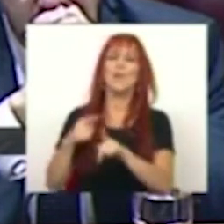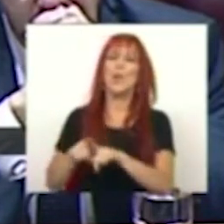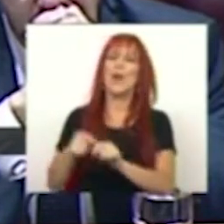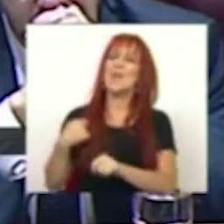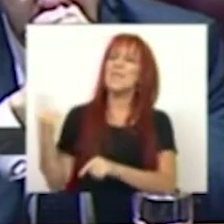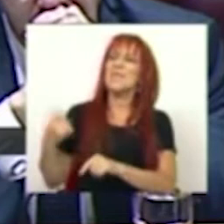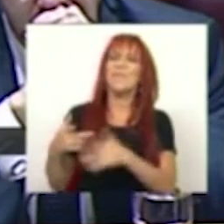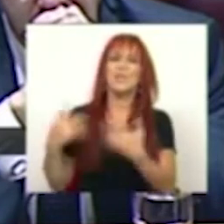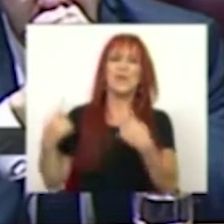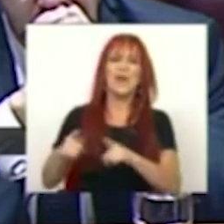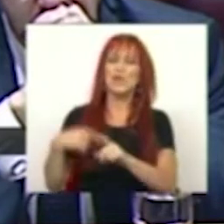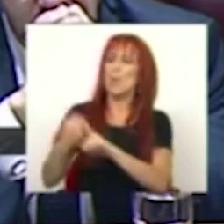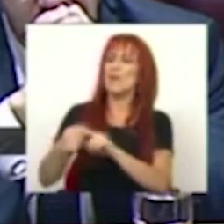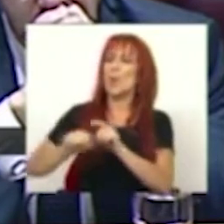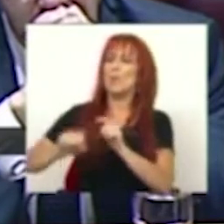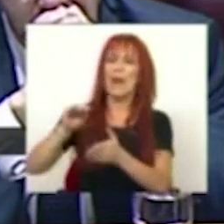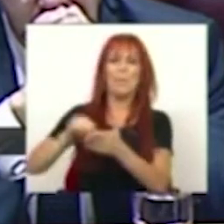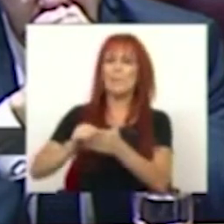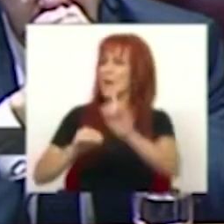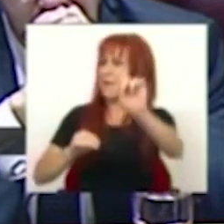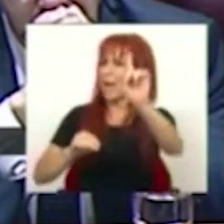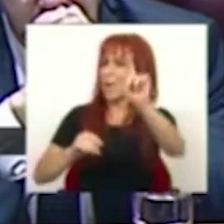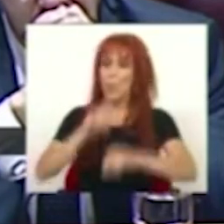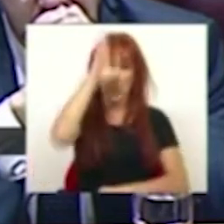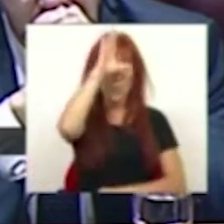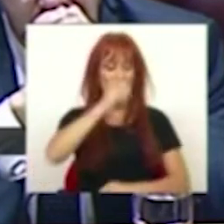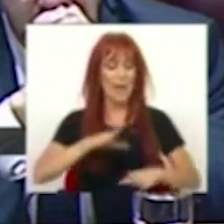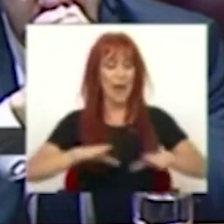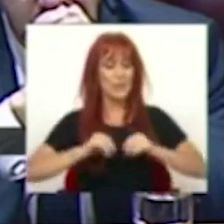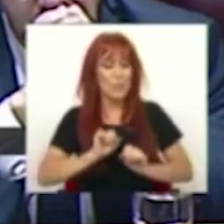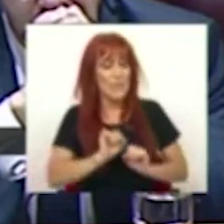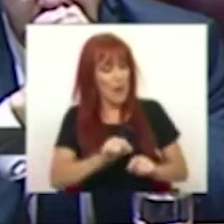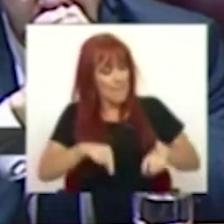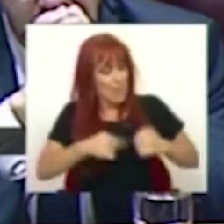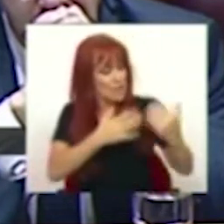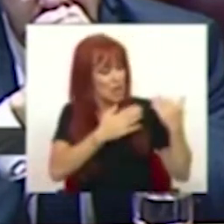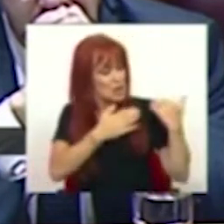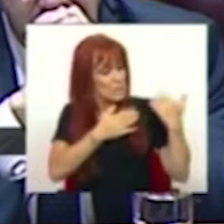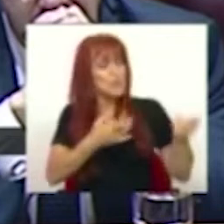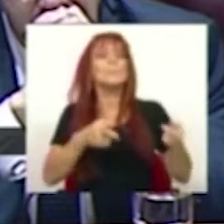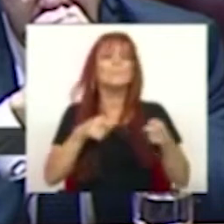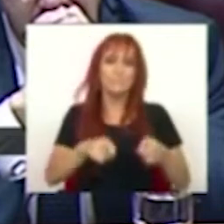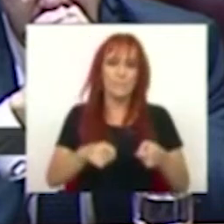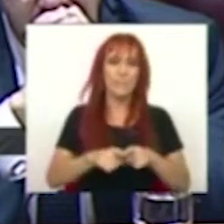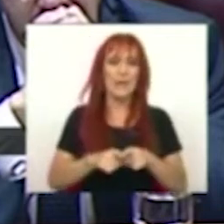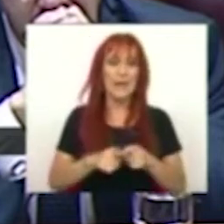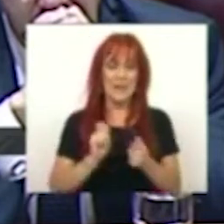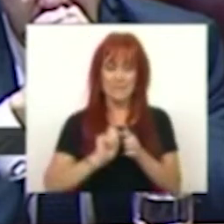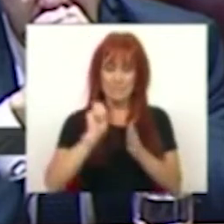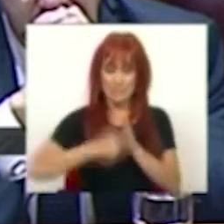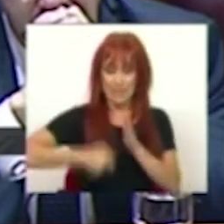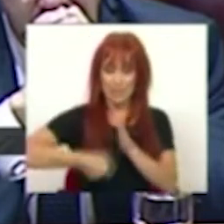dever que também têm de combater a pobreza. Não, o Estado assume as suas responsabilidades e a